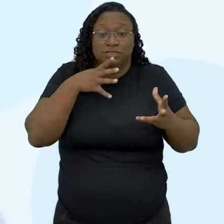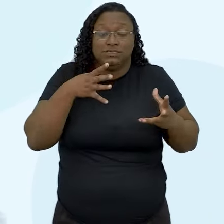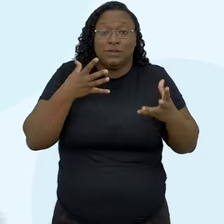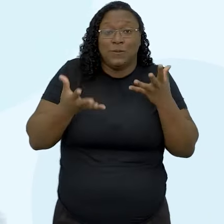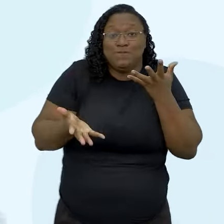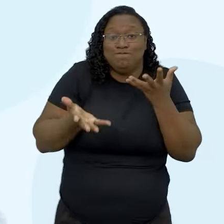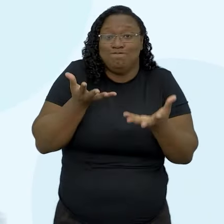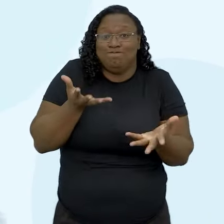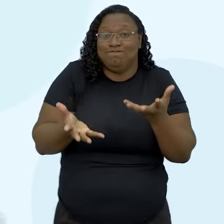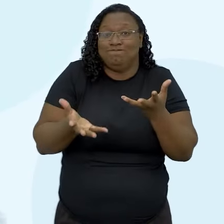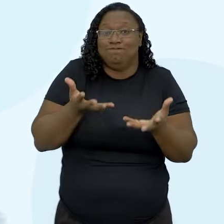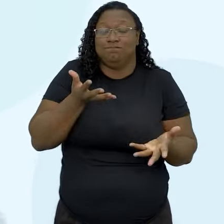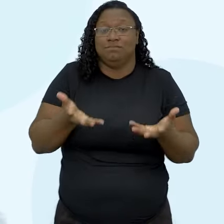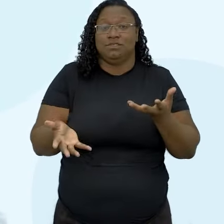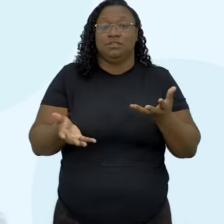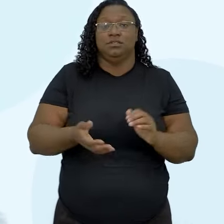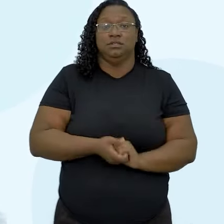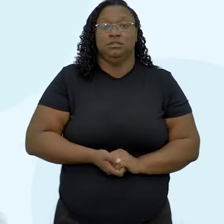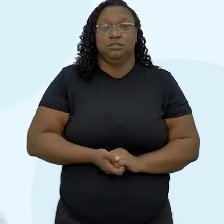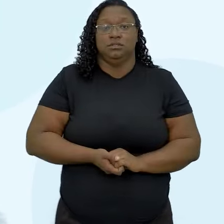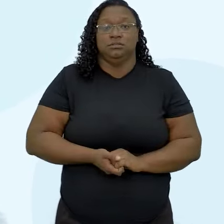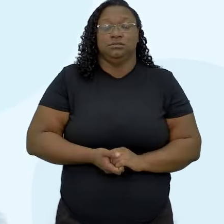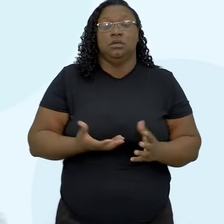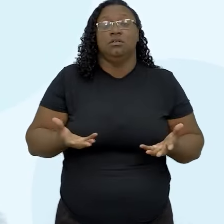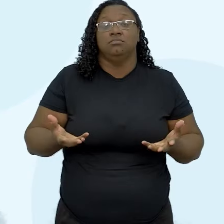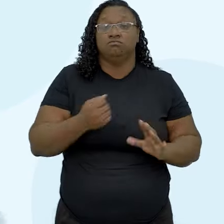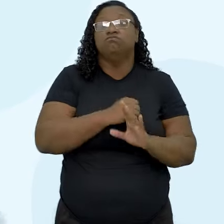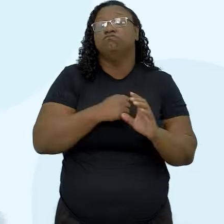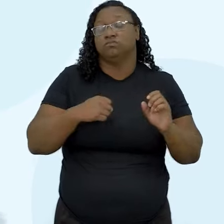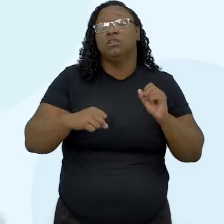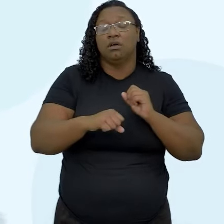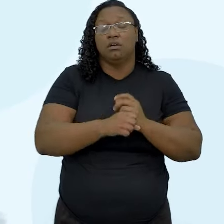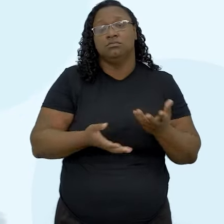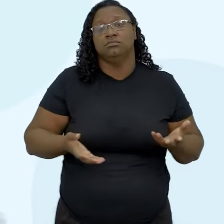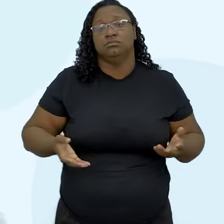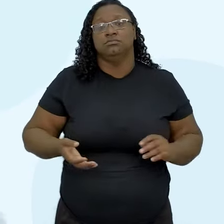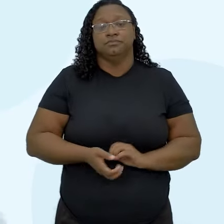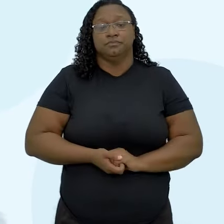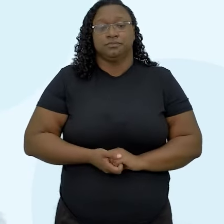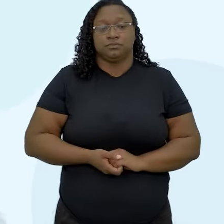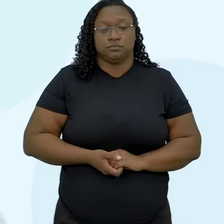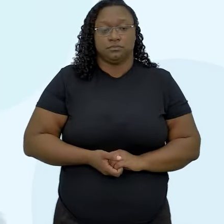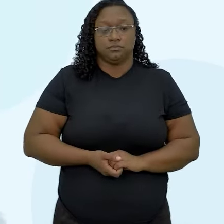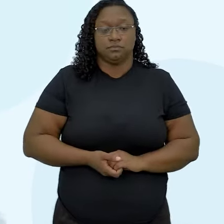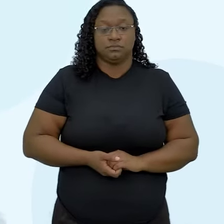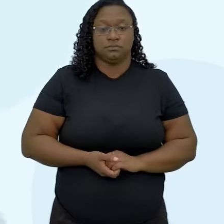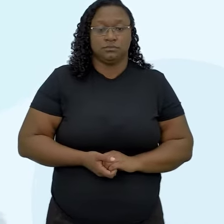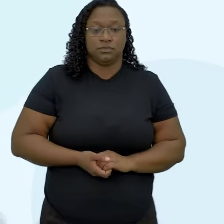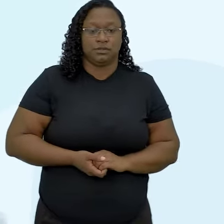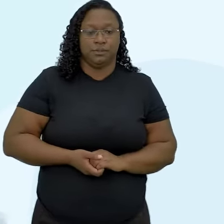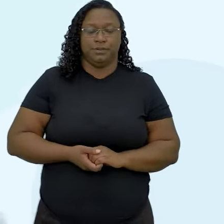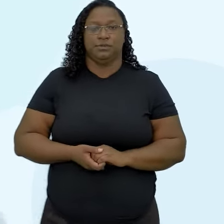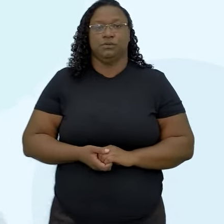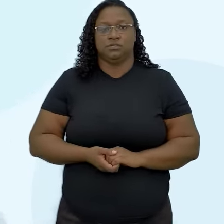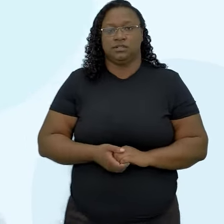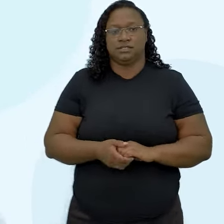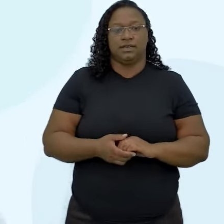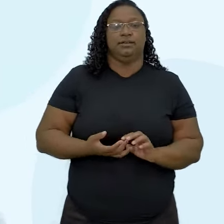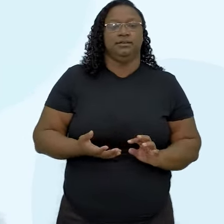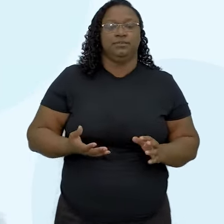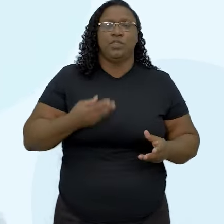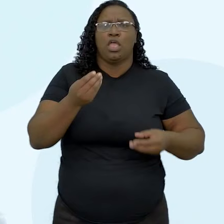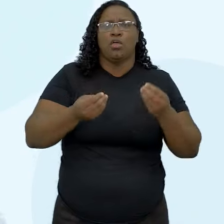peso na sociedade, né? Então, segundo o Ulrich Beck, ele fala sobre a questão